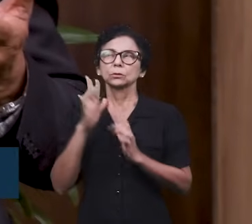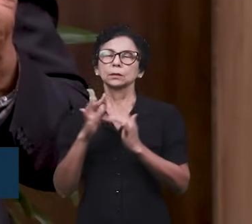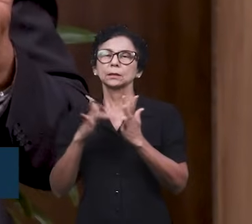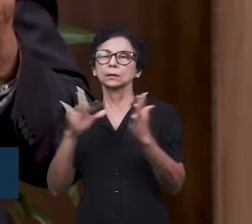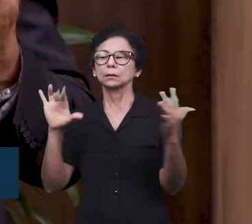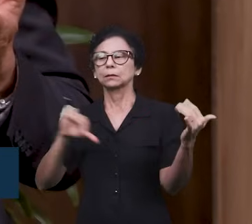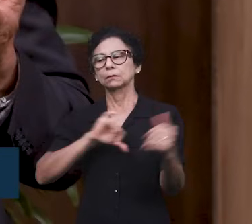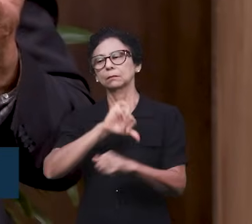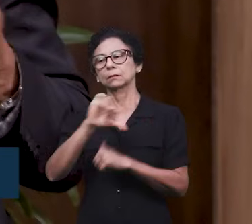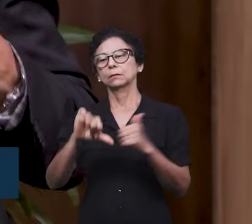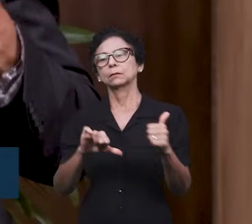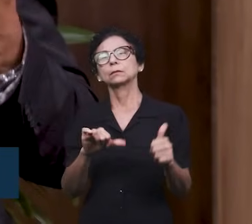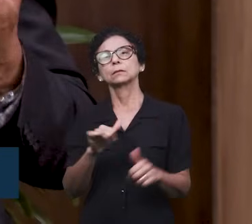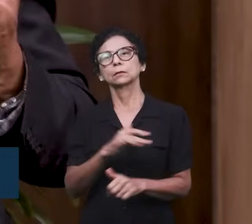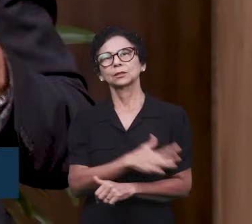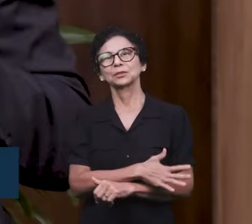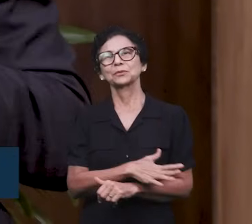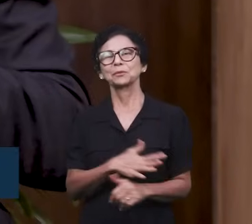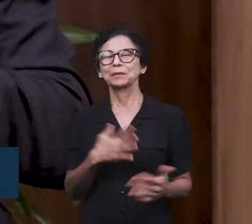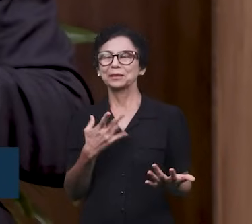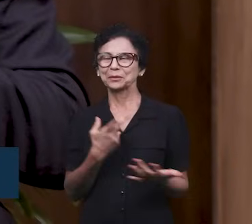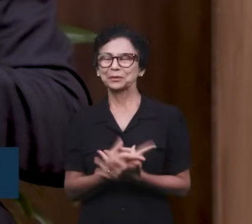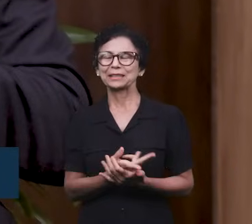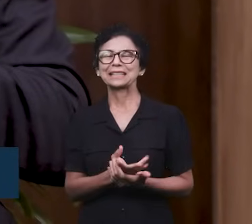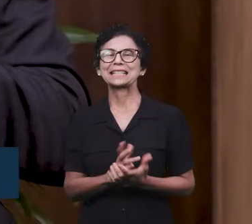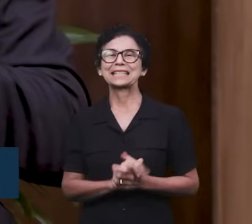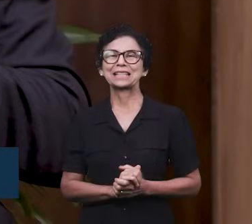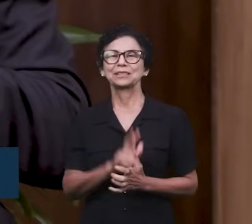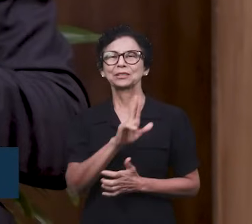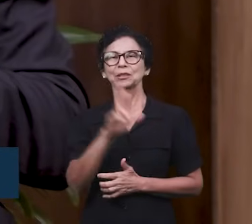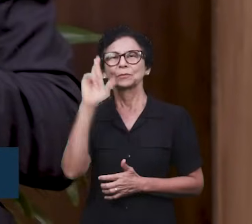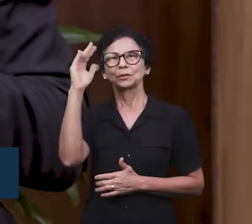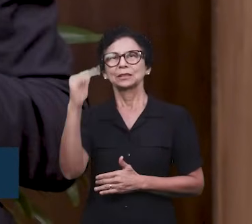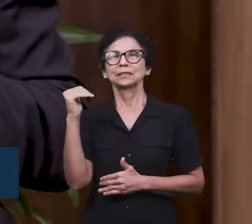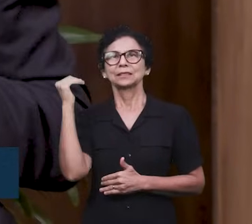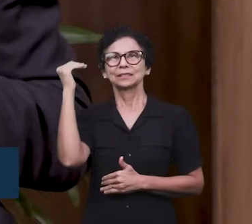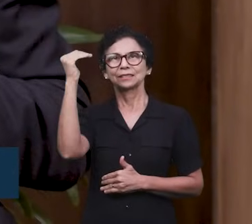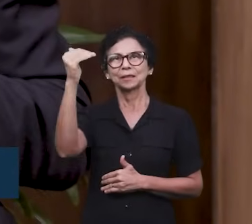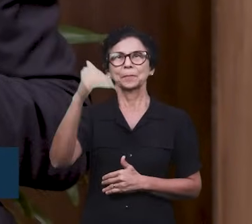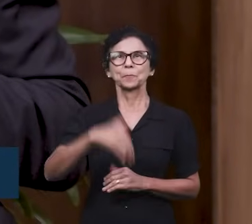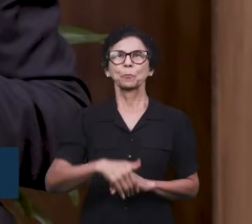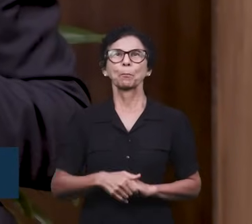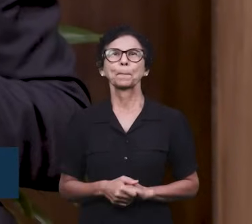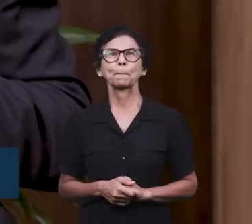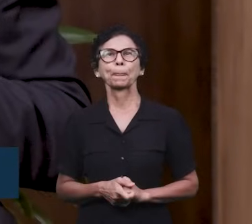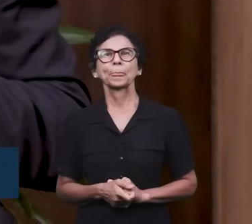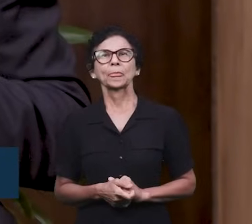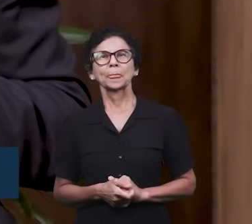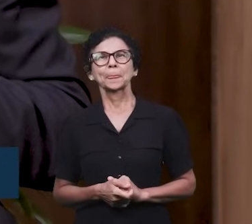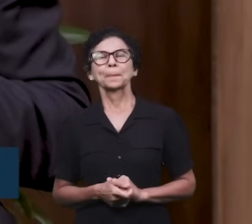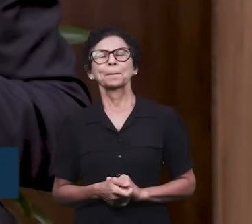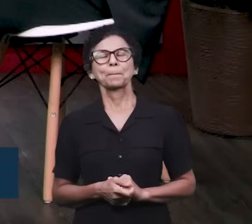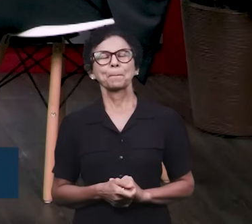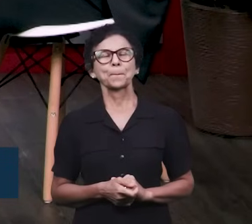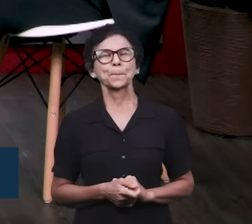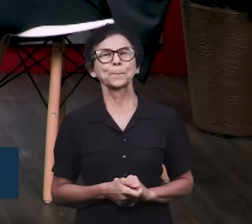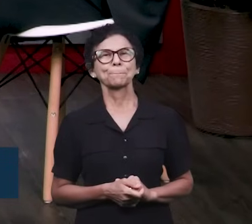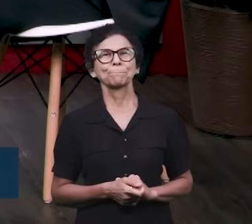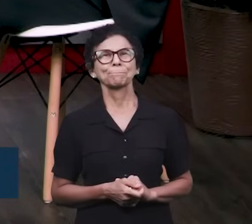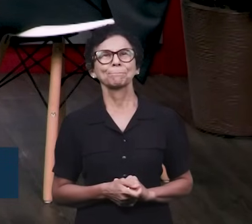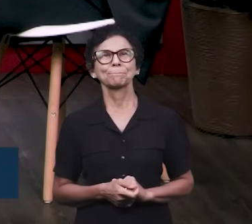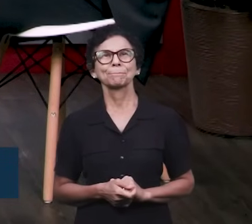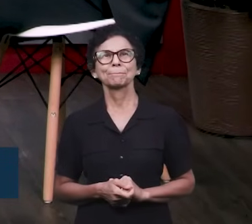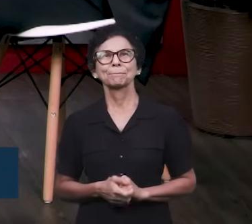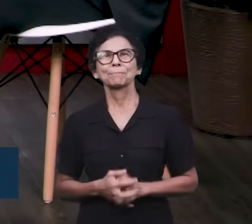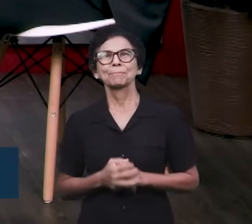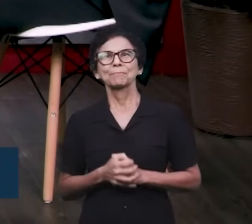efetivamente, isso ocorreu e o nome do Senhor foi glorificado Louvado seja o nome do Amém. Senhor. Amém?